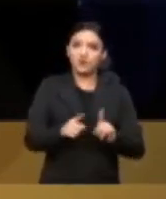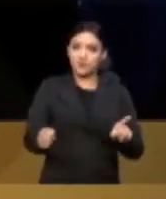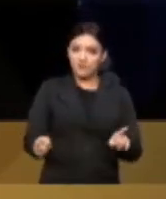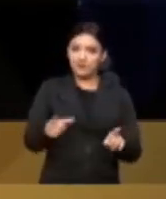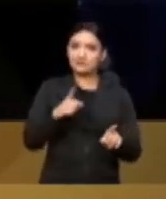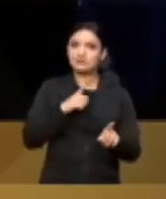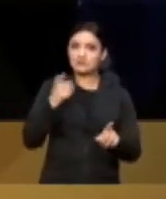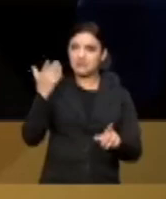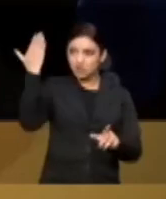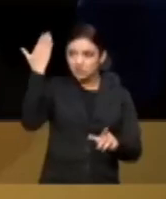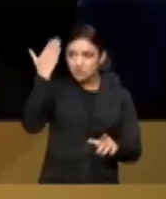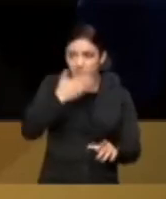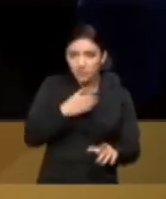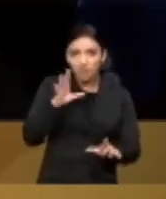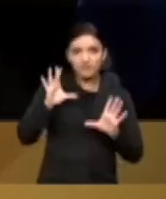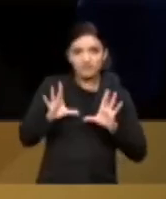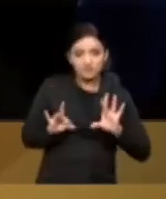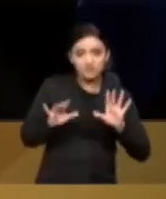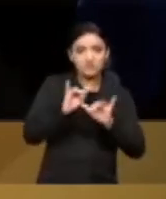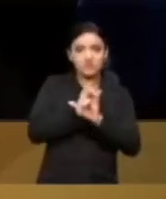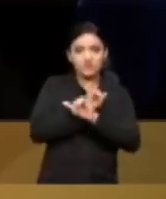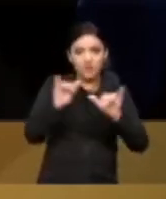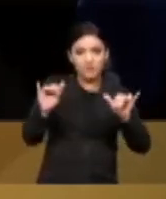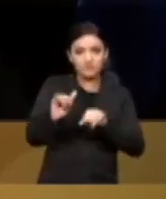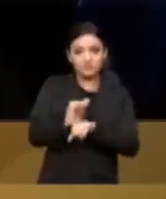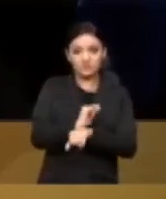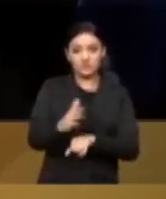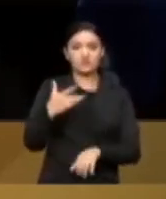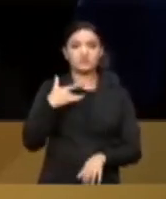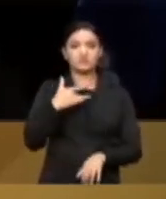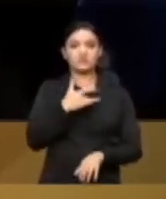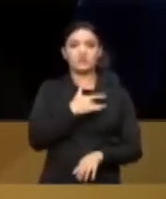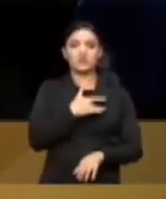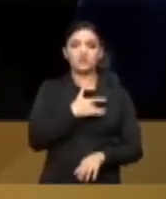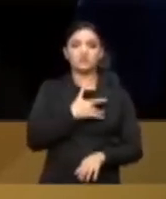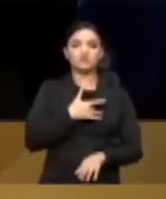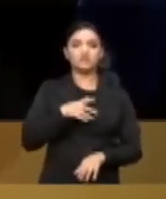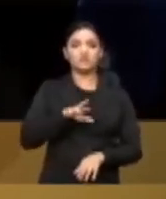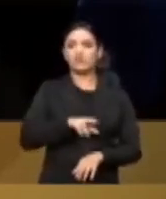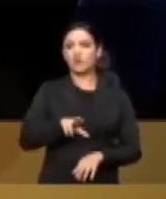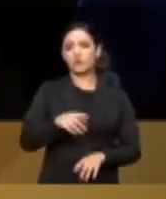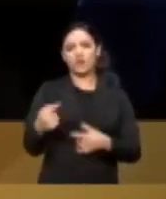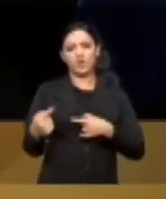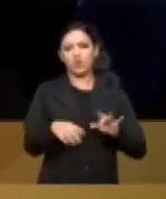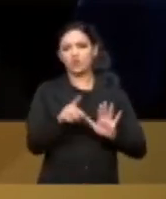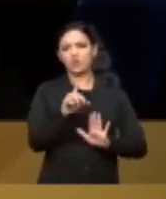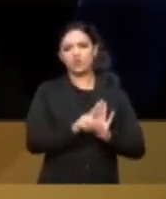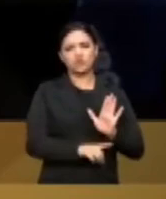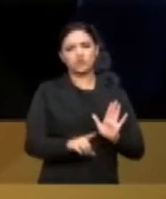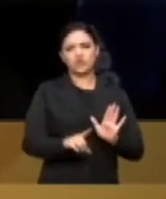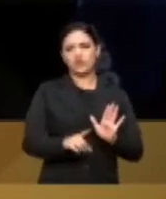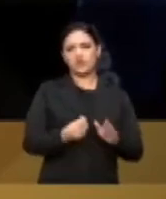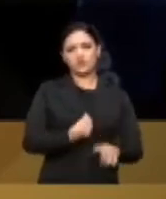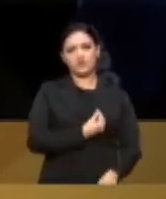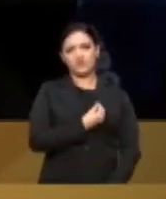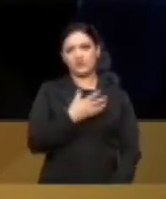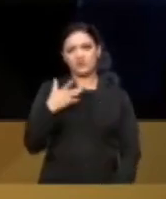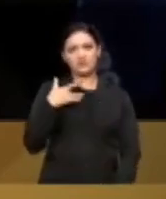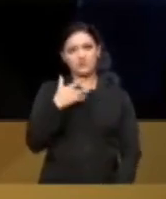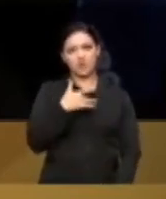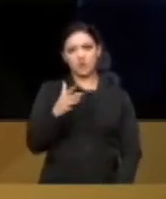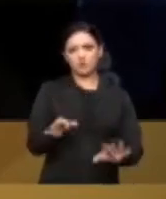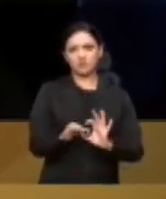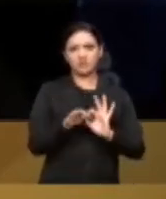e informações estratégicas de saúde não viola os direitos fundamentais à vida, à saúde, à